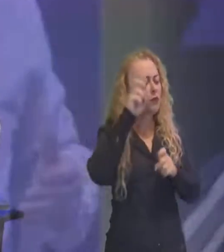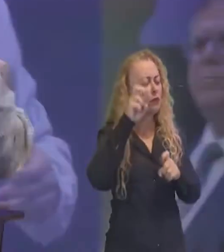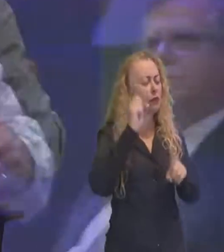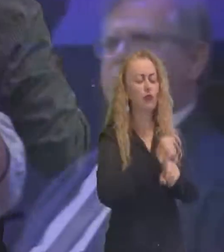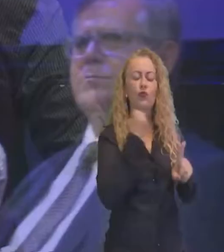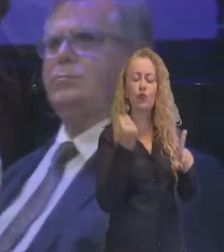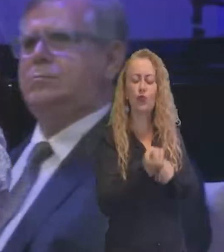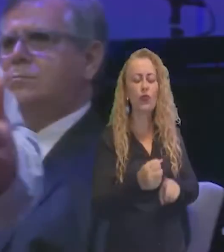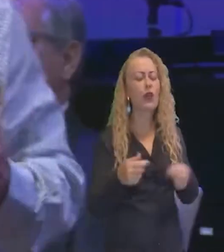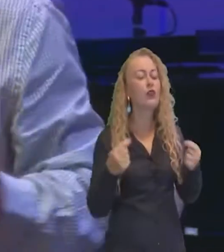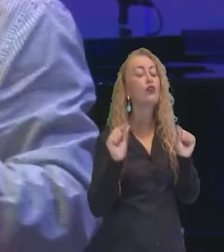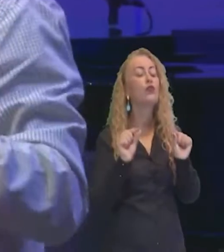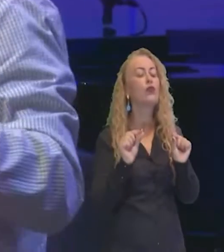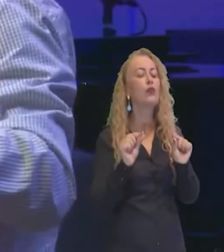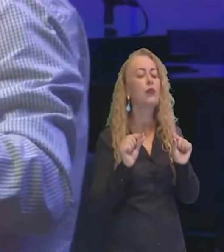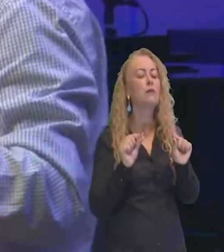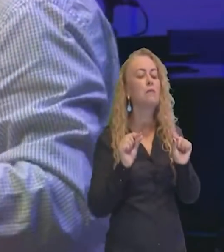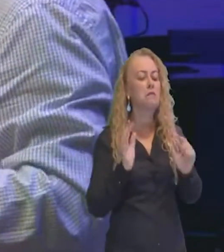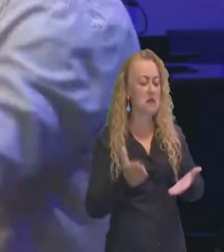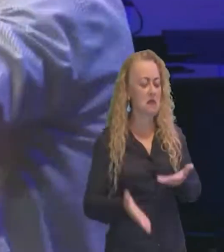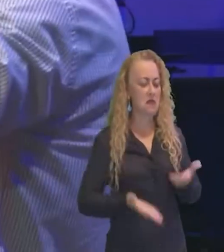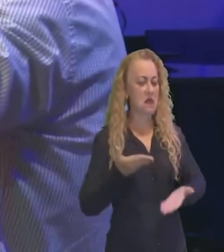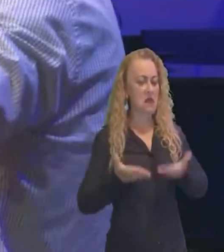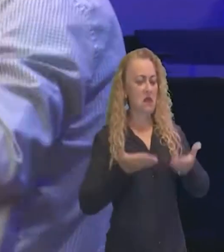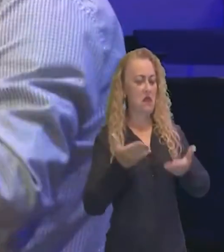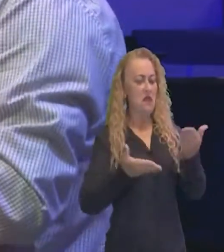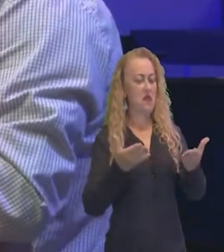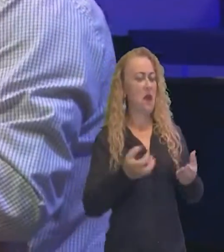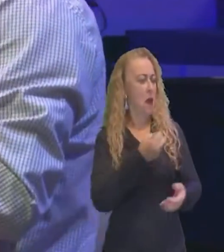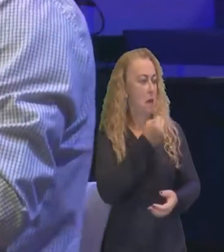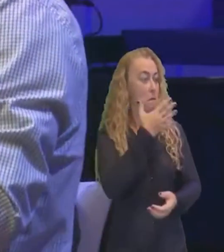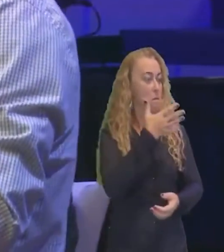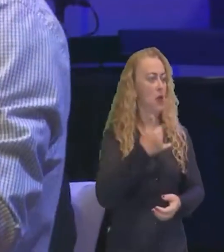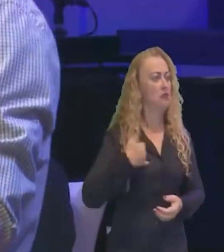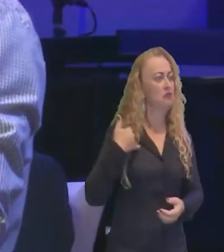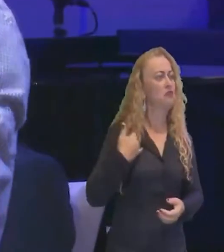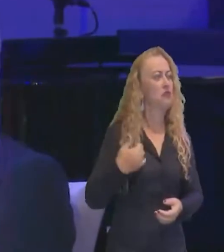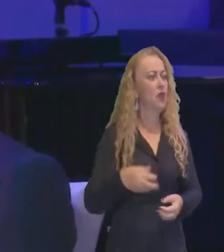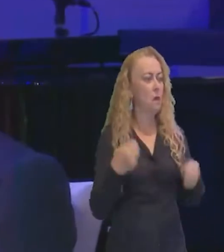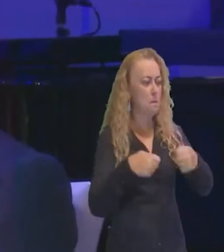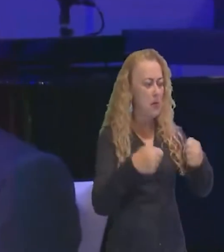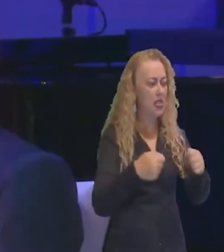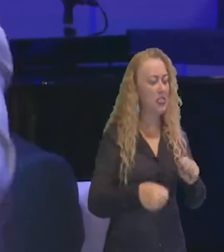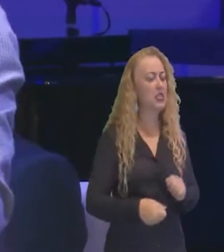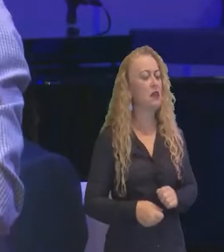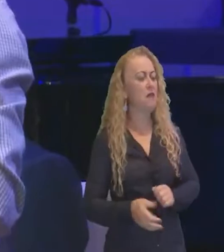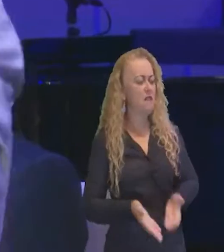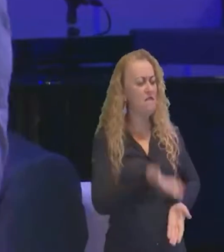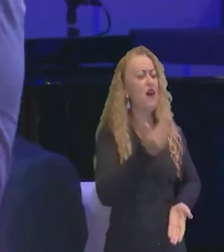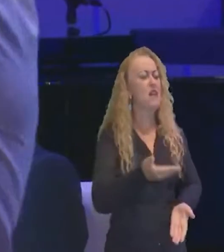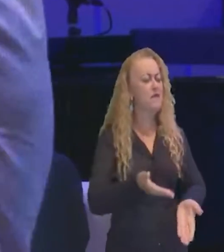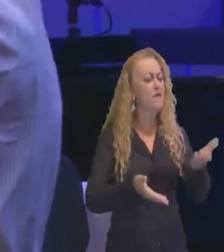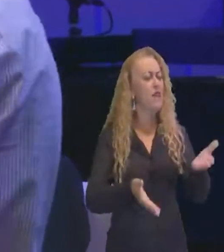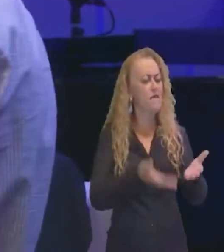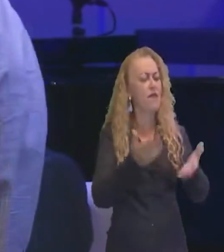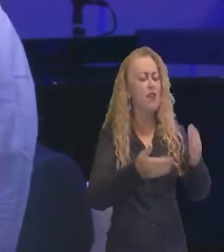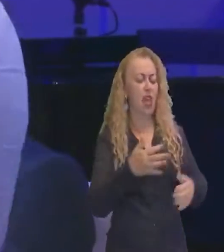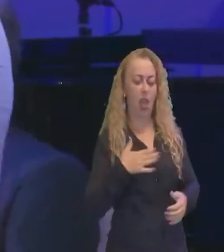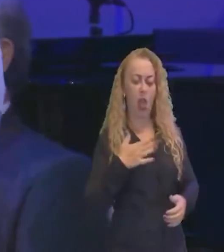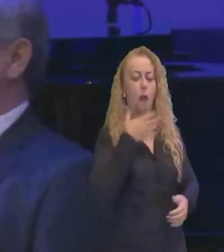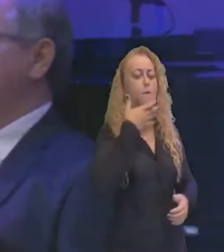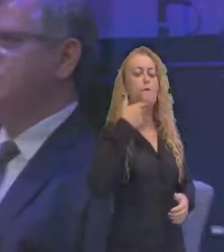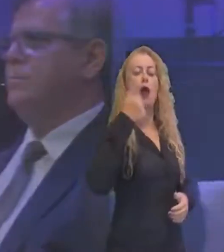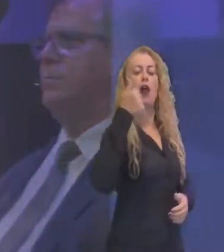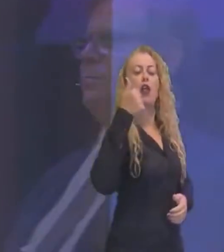sociedade em que enaltece o orgulho. Você precisa ser uma pessoa orgulhosa. Eu sou o cara, eu sou o melhor,